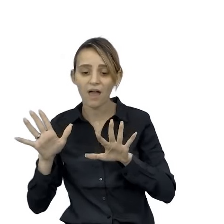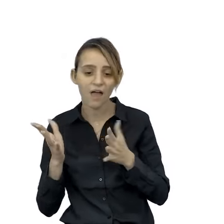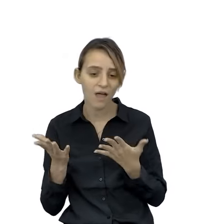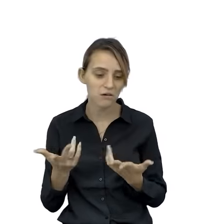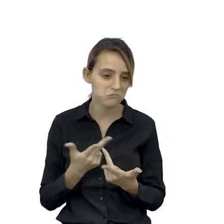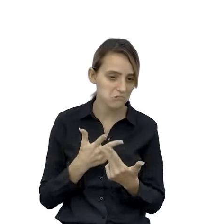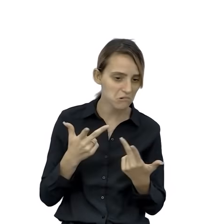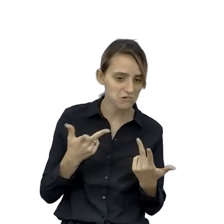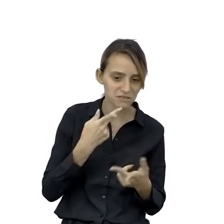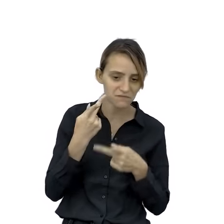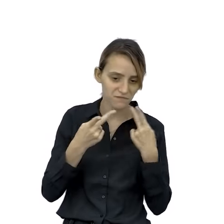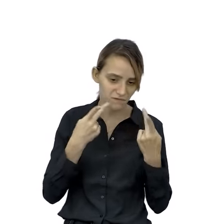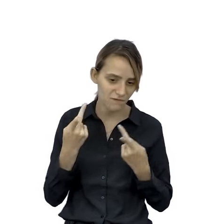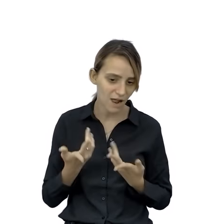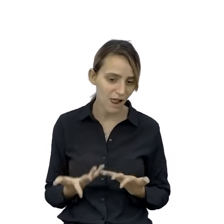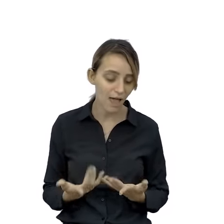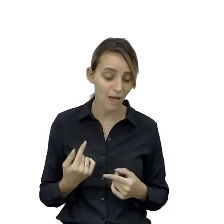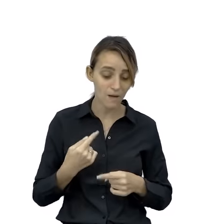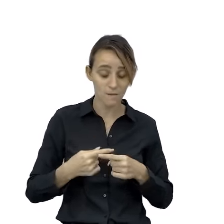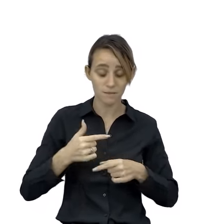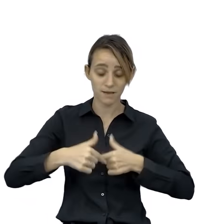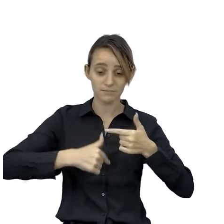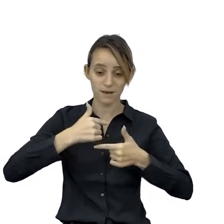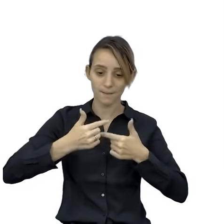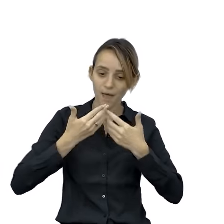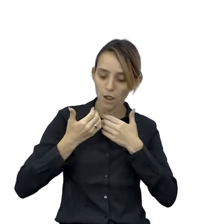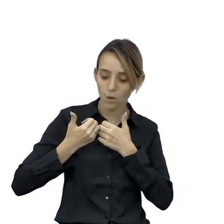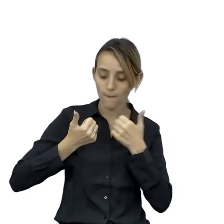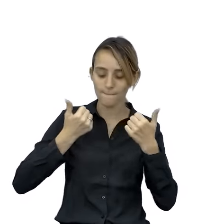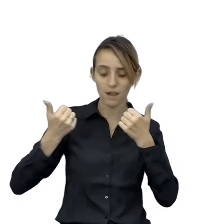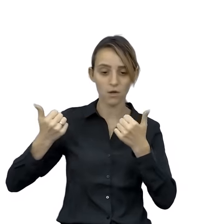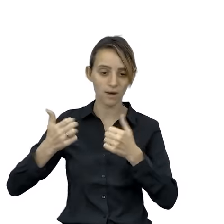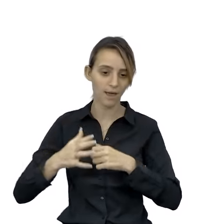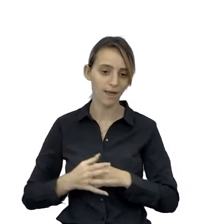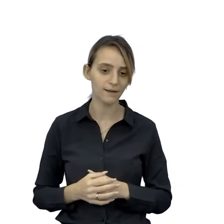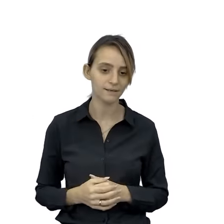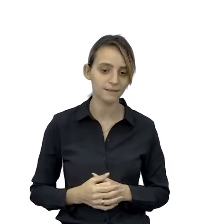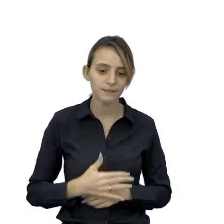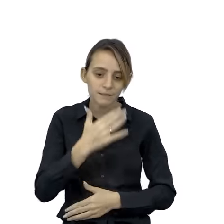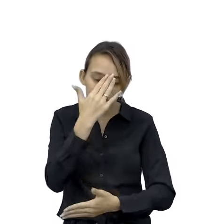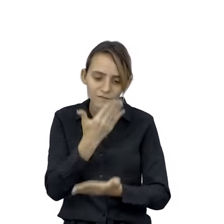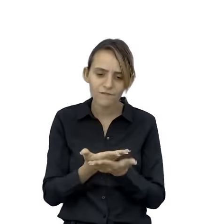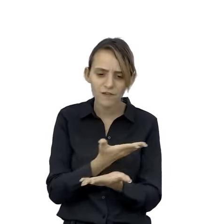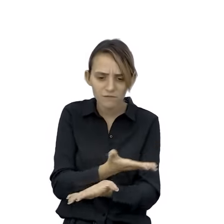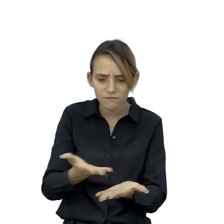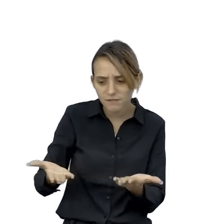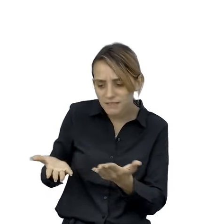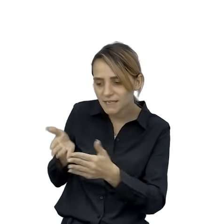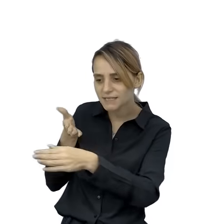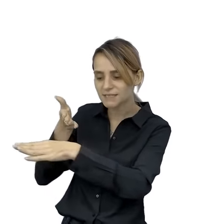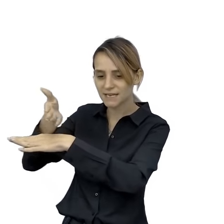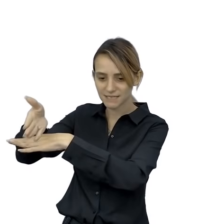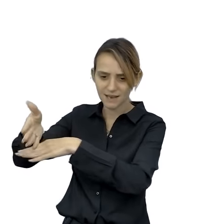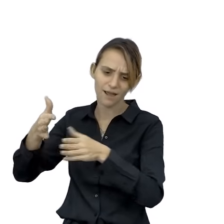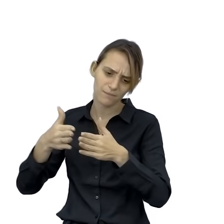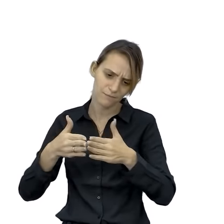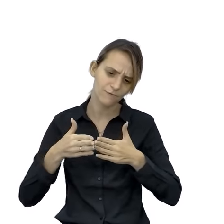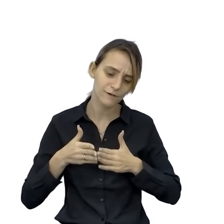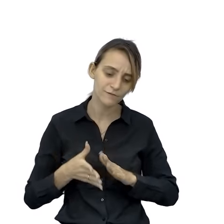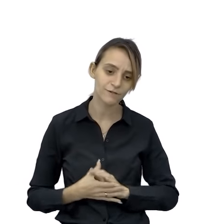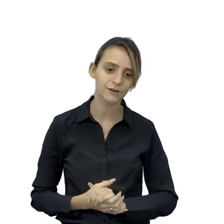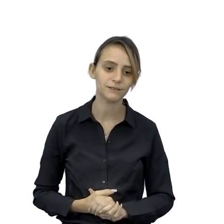nossa intenção aqui é sempre estar aperfeiçoando as nossas formações. Então, a gente conta com a participação de vocês, com a gentileza aí de